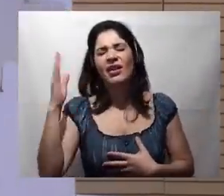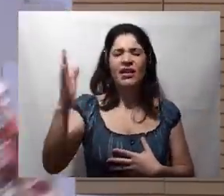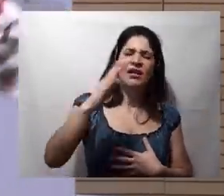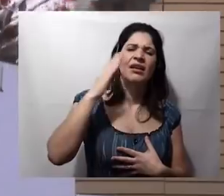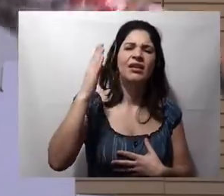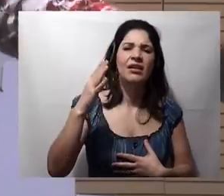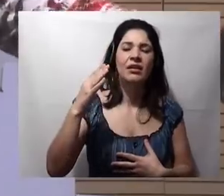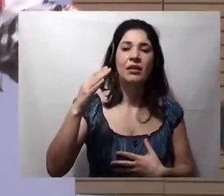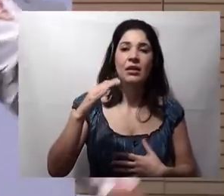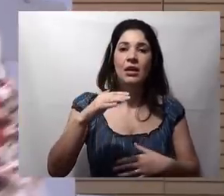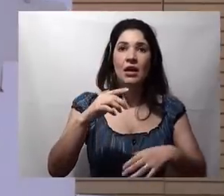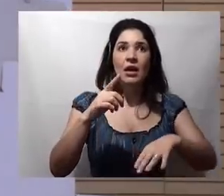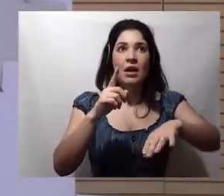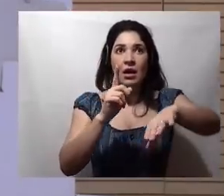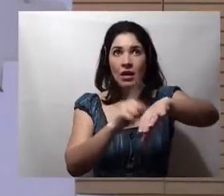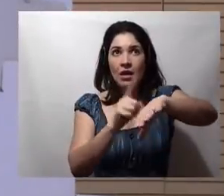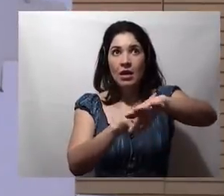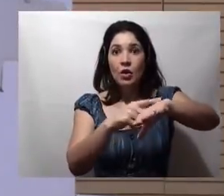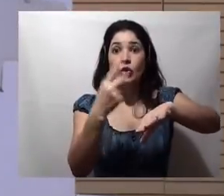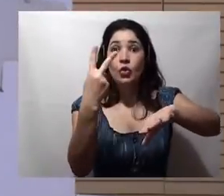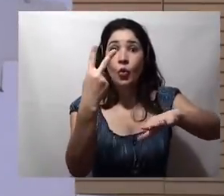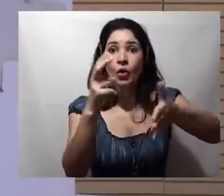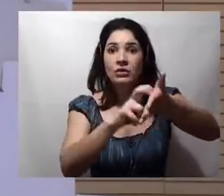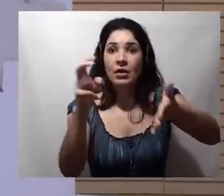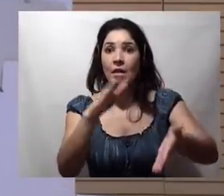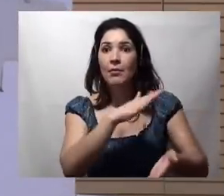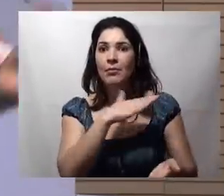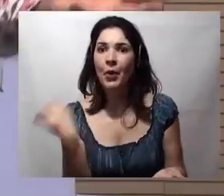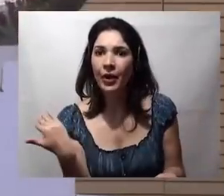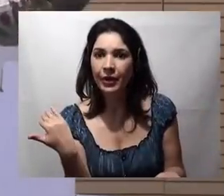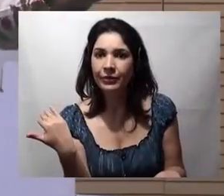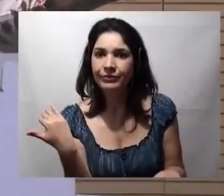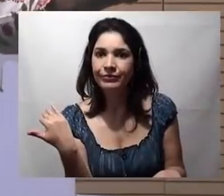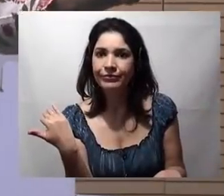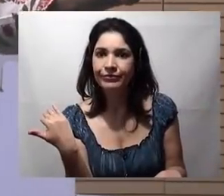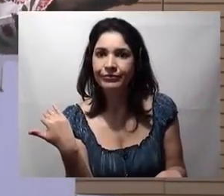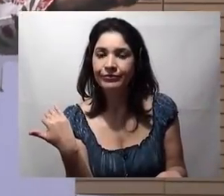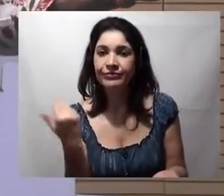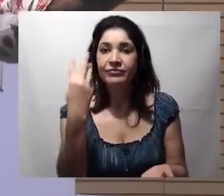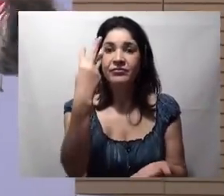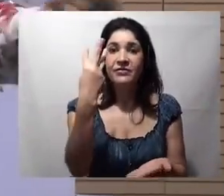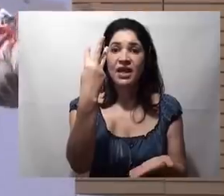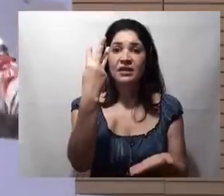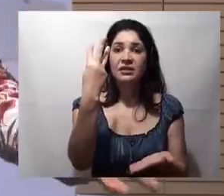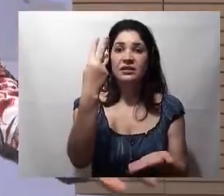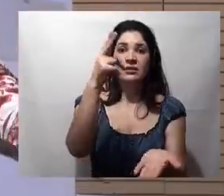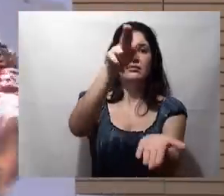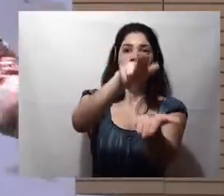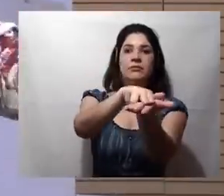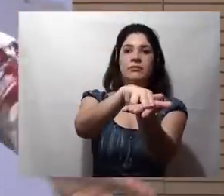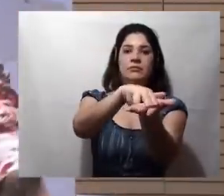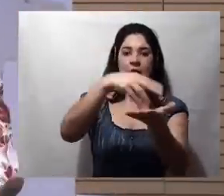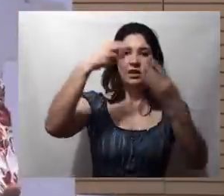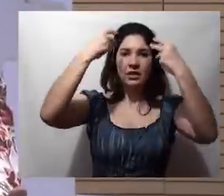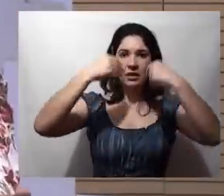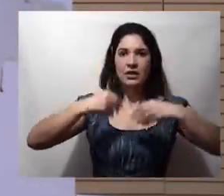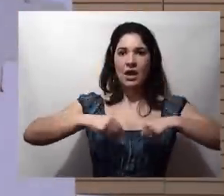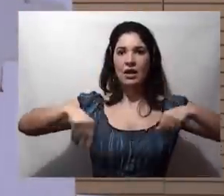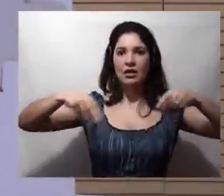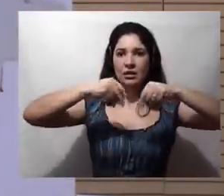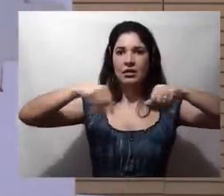enterrado às três da tarde e me controla a vida tem que fazer o seu melhor